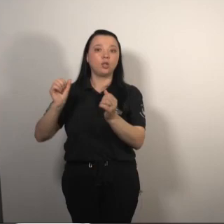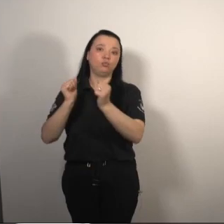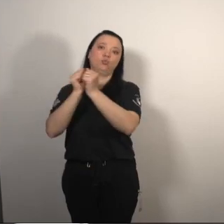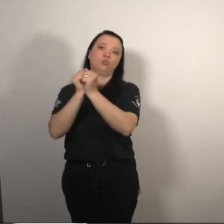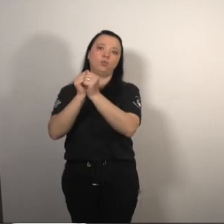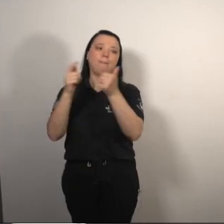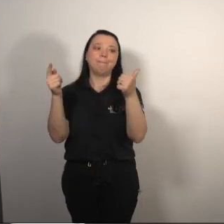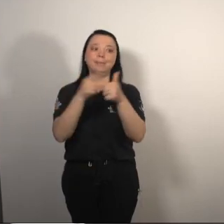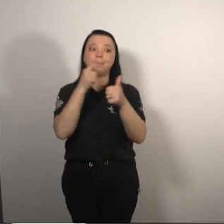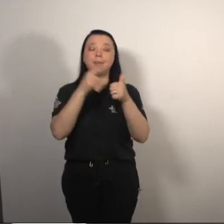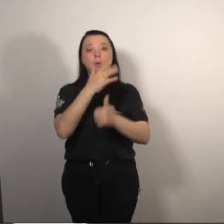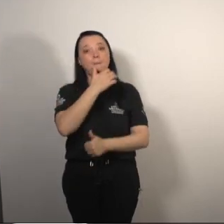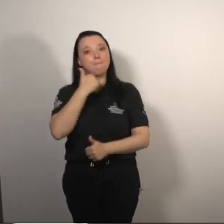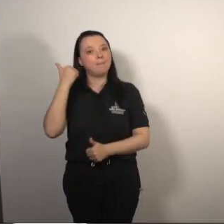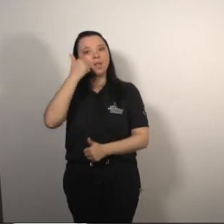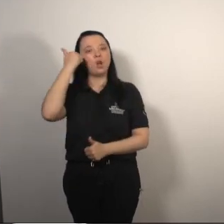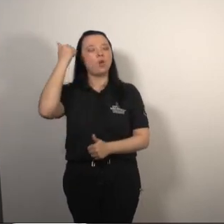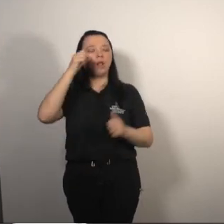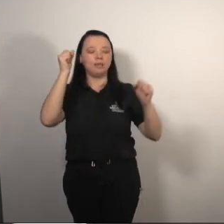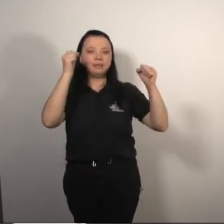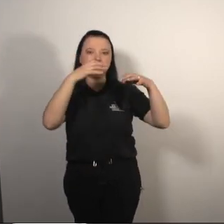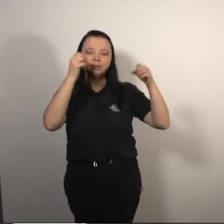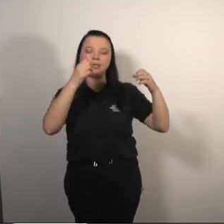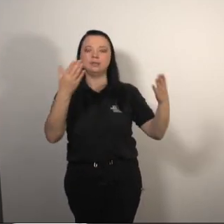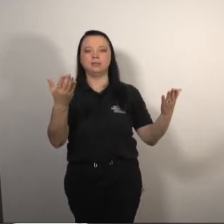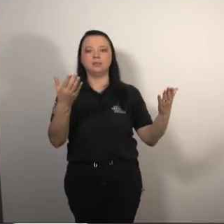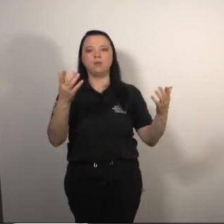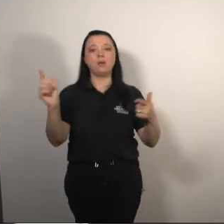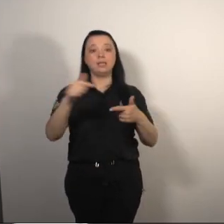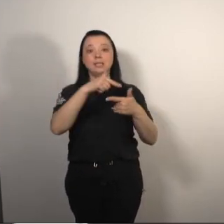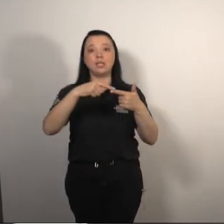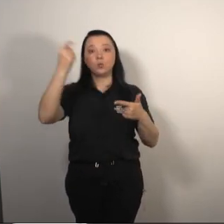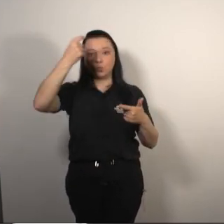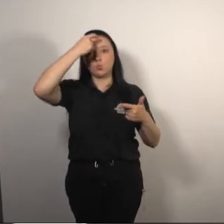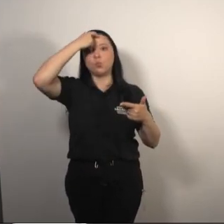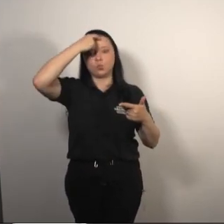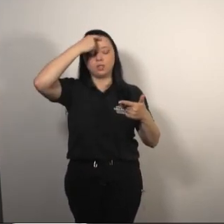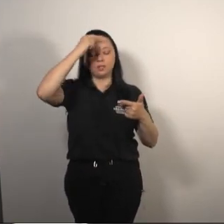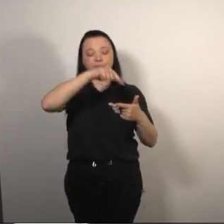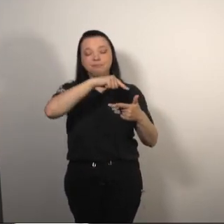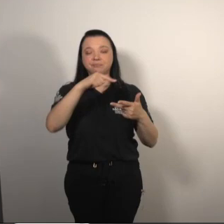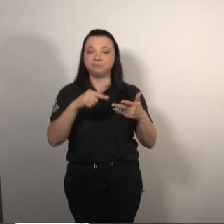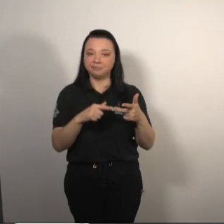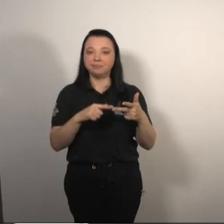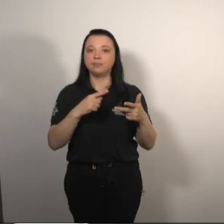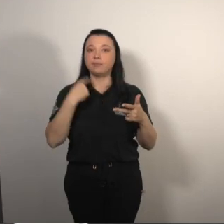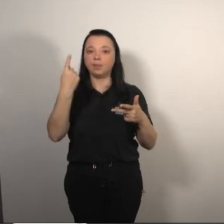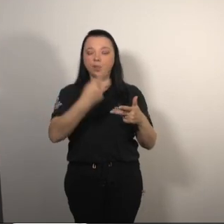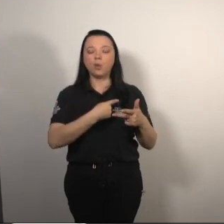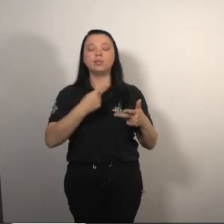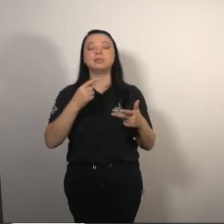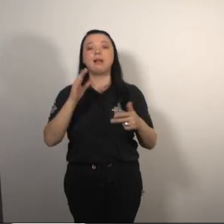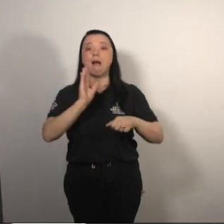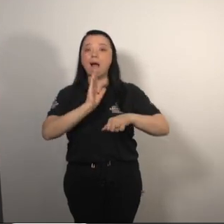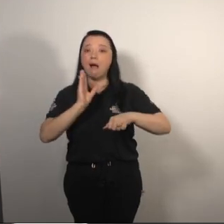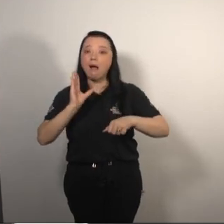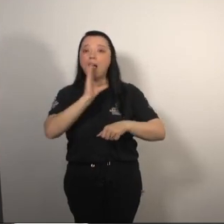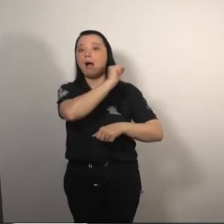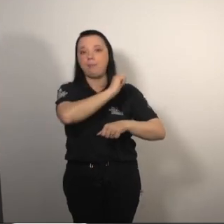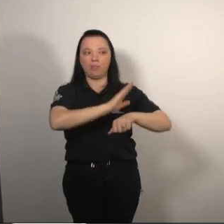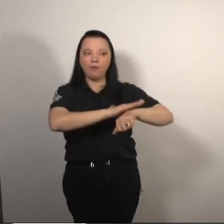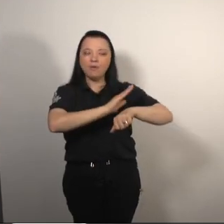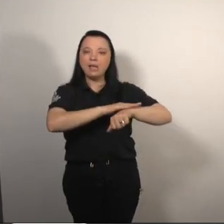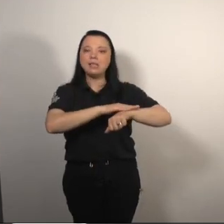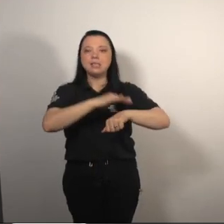primeiro, melhorar a sinalização, segundo, de conscientização, terceiro, da gente atuar imediatamente para evitar qualquer tipo